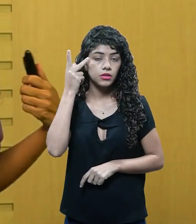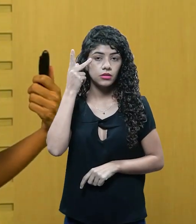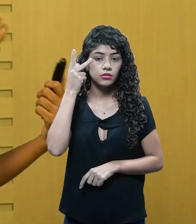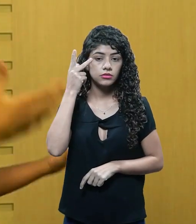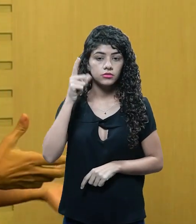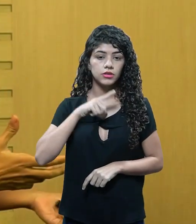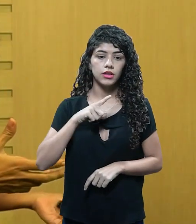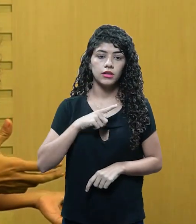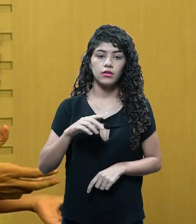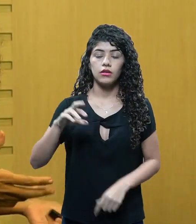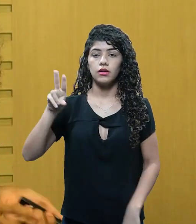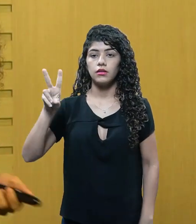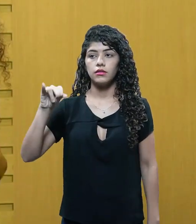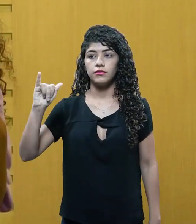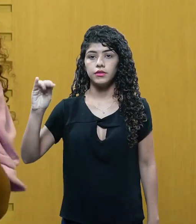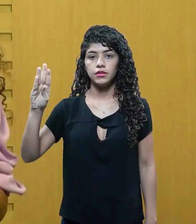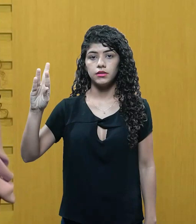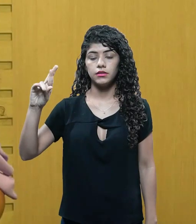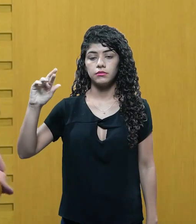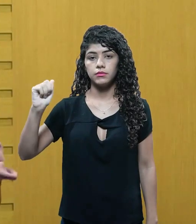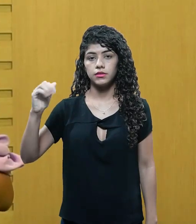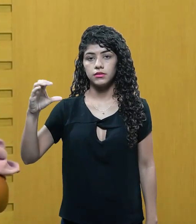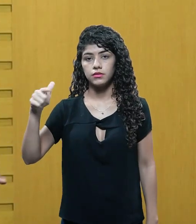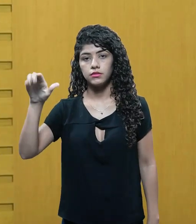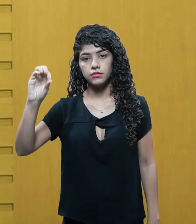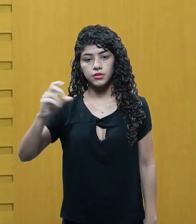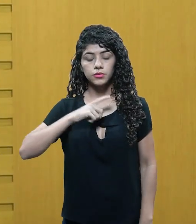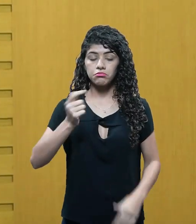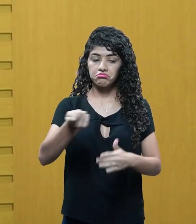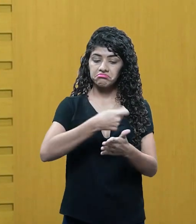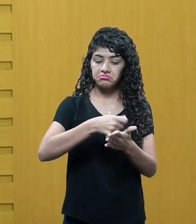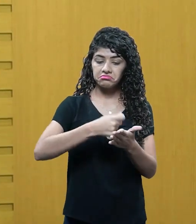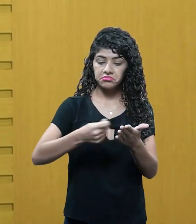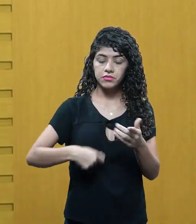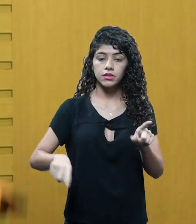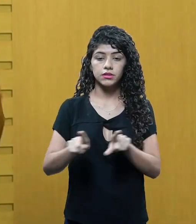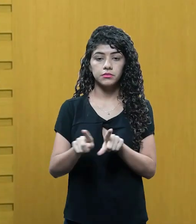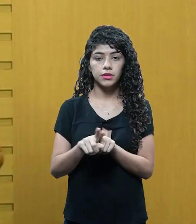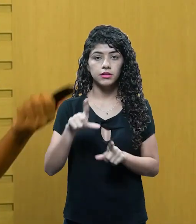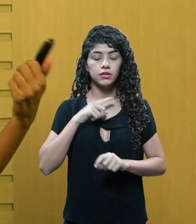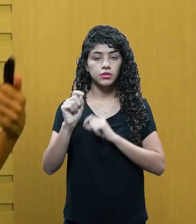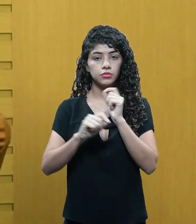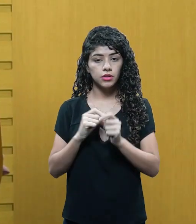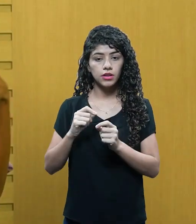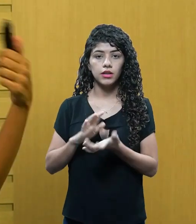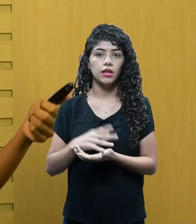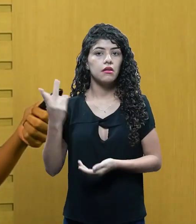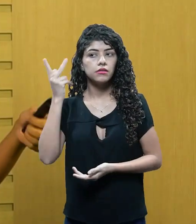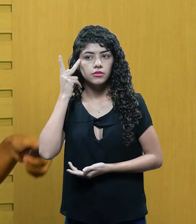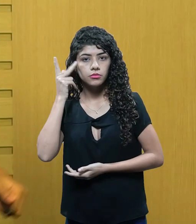então a vibração e o ritmo das coisas que acontecem na escrita dela vem muito desse